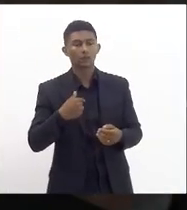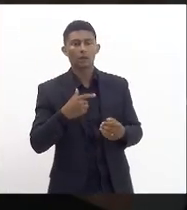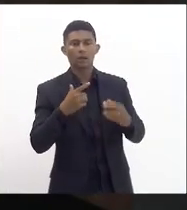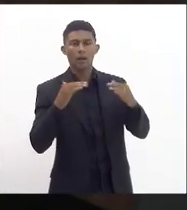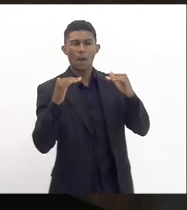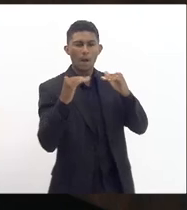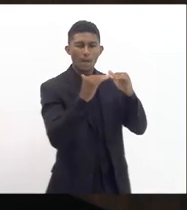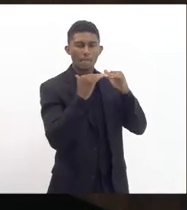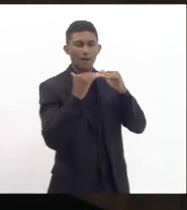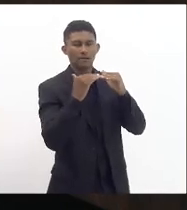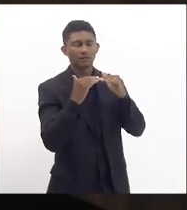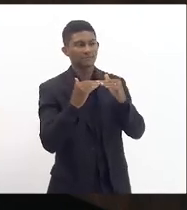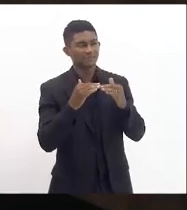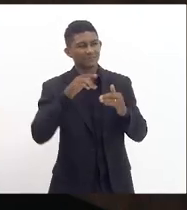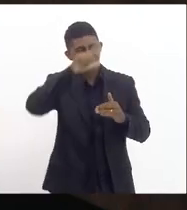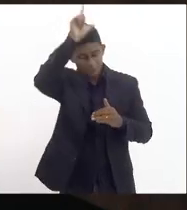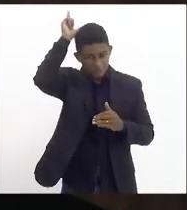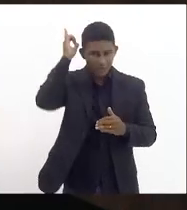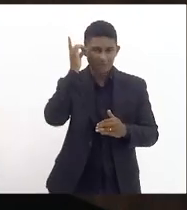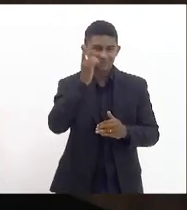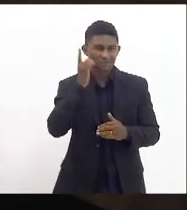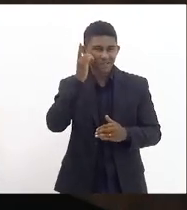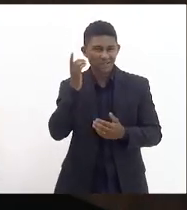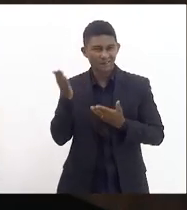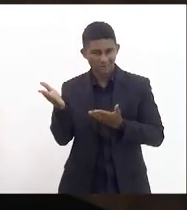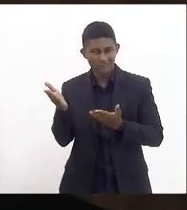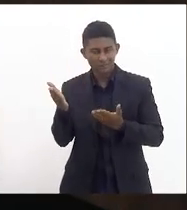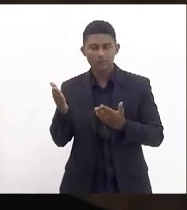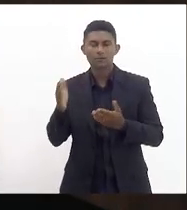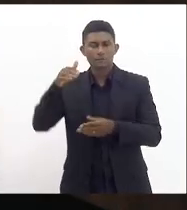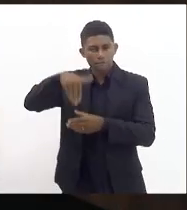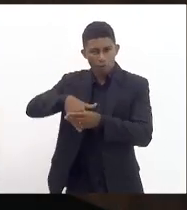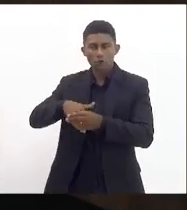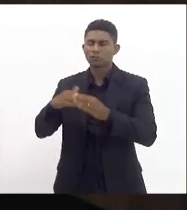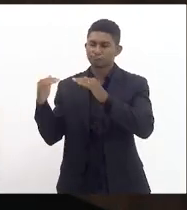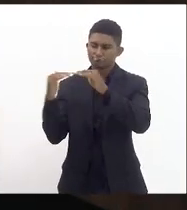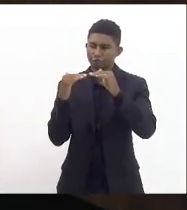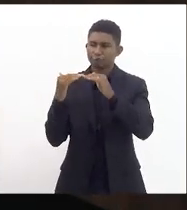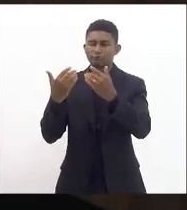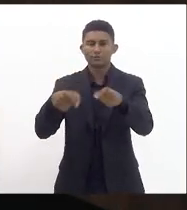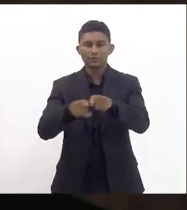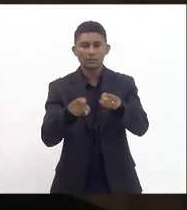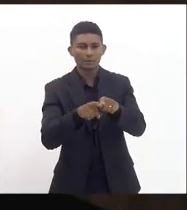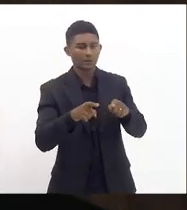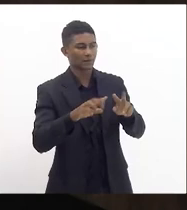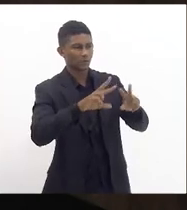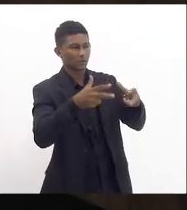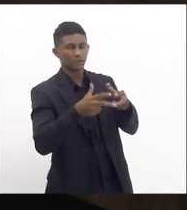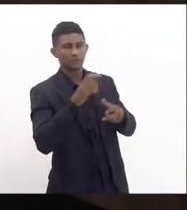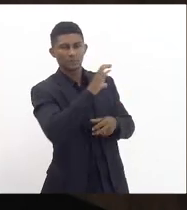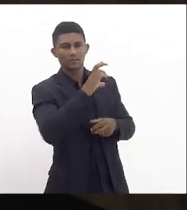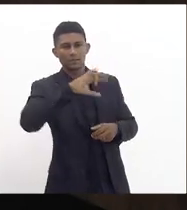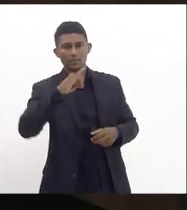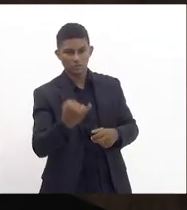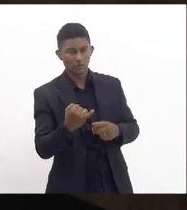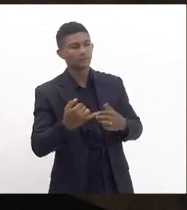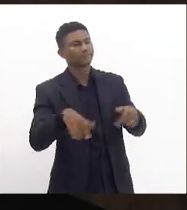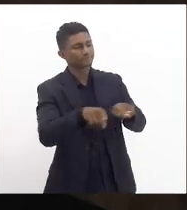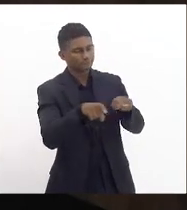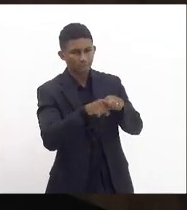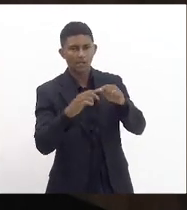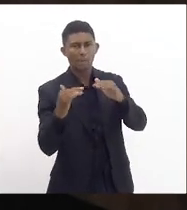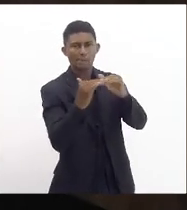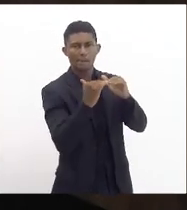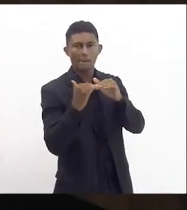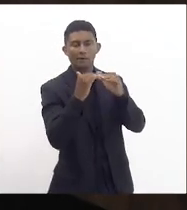do deputado Luiz Paulo e também da Comissão de Constituição e Justiça, tratando-se